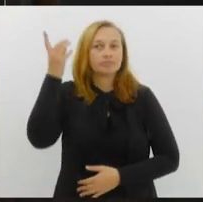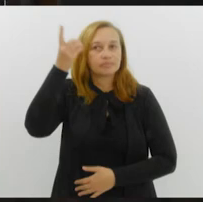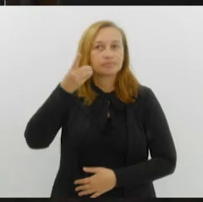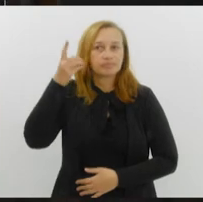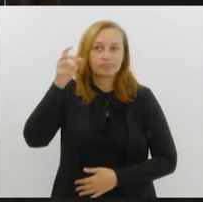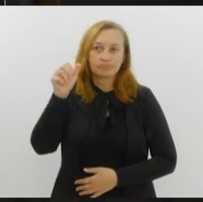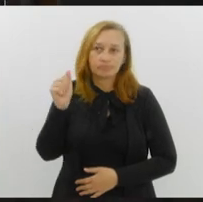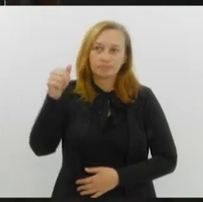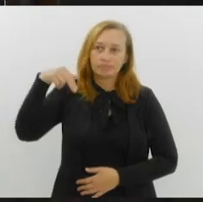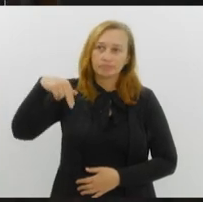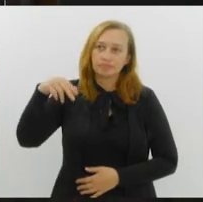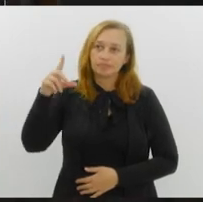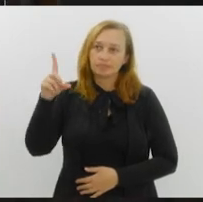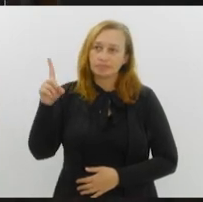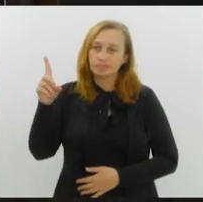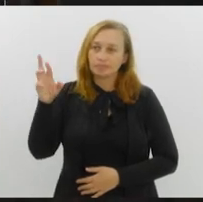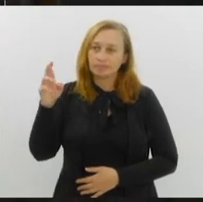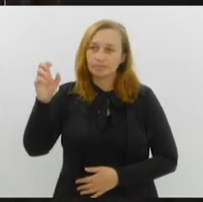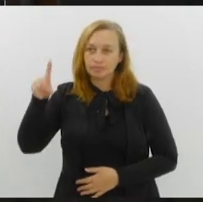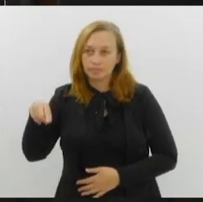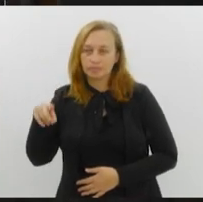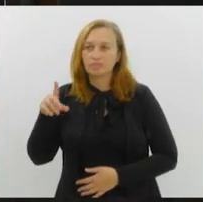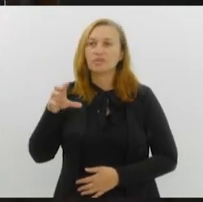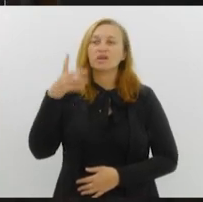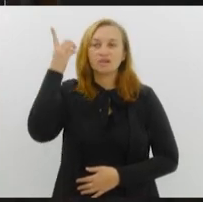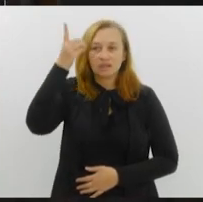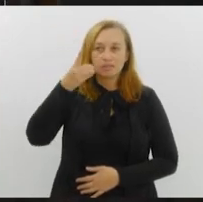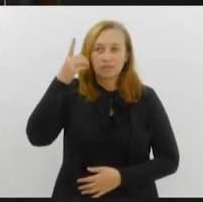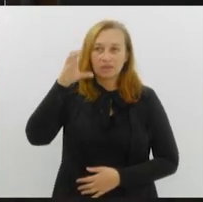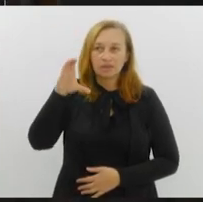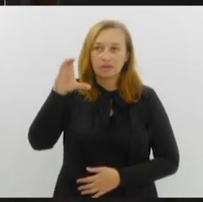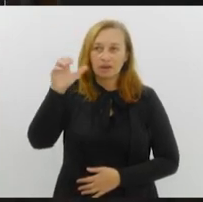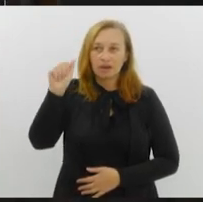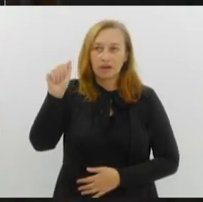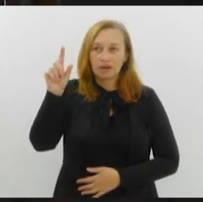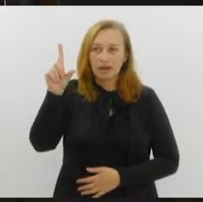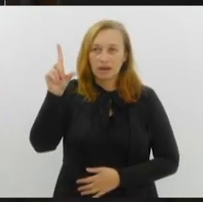André Correia. Deputado Carlos Macedo.